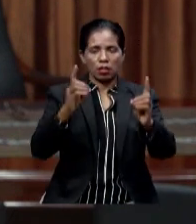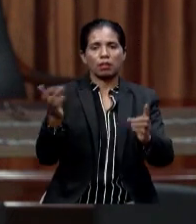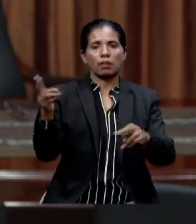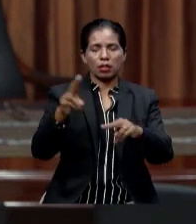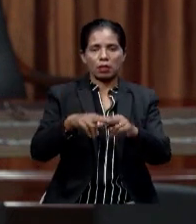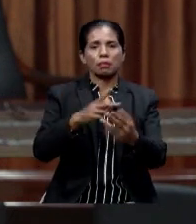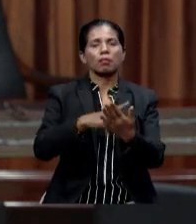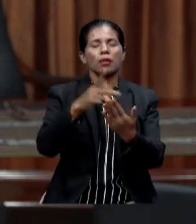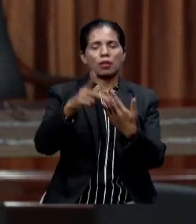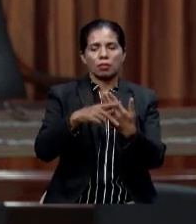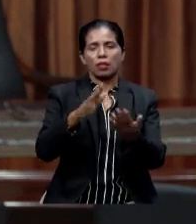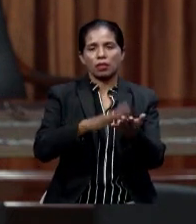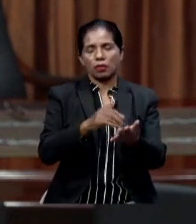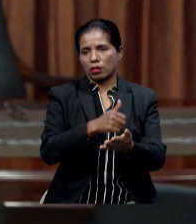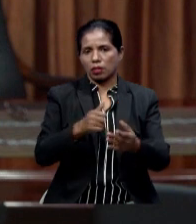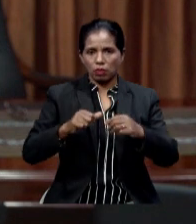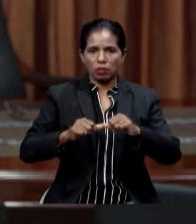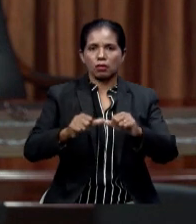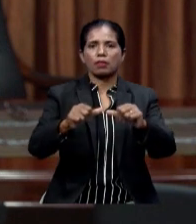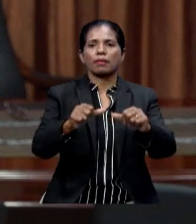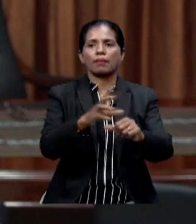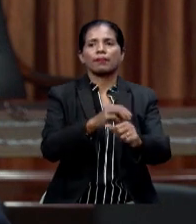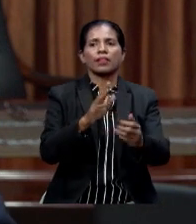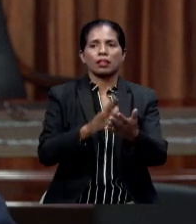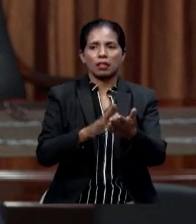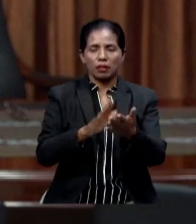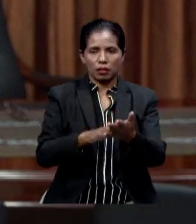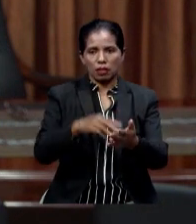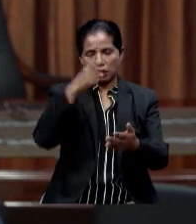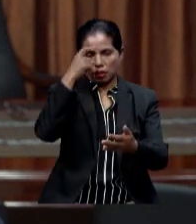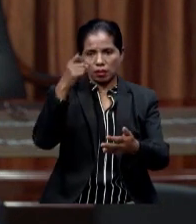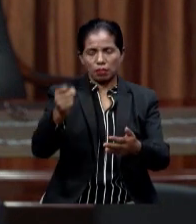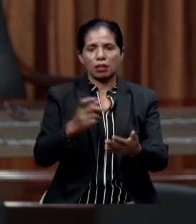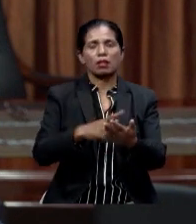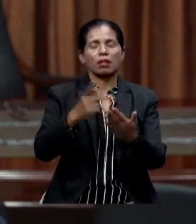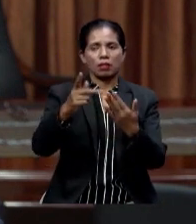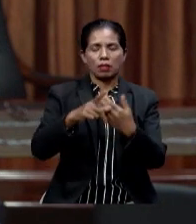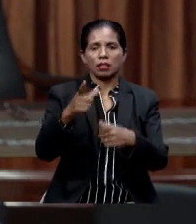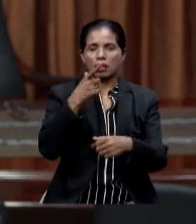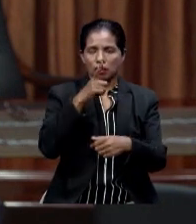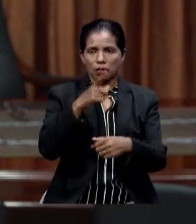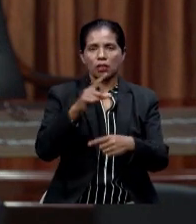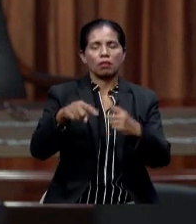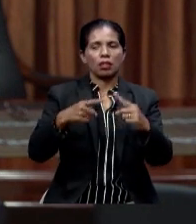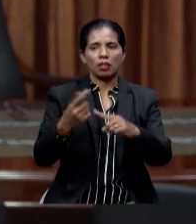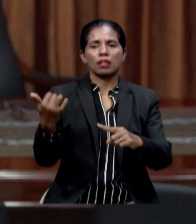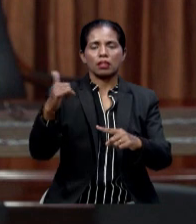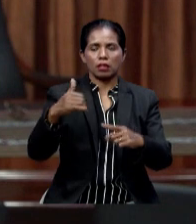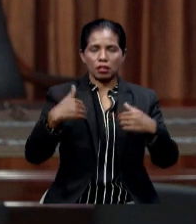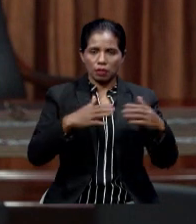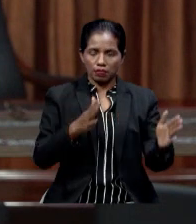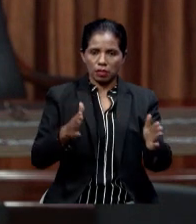a escola selo, mas bem, continua, reforça e a escola existente também, tua progressão linguística, ou ainda ia ser no processo